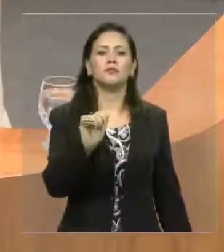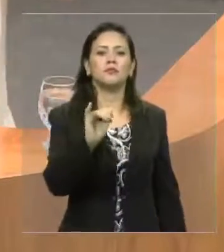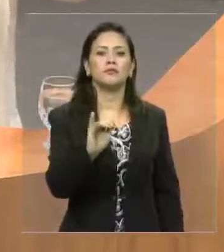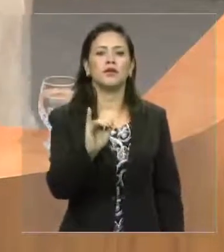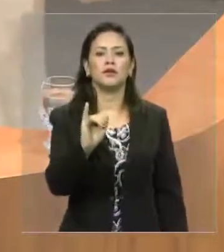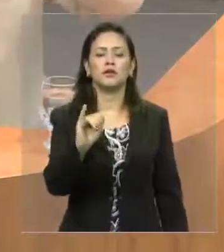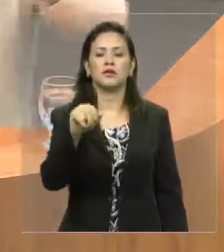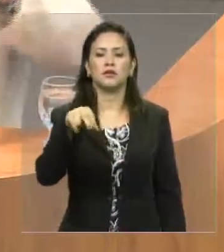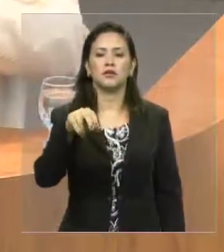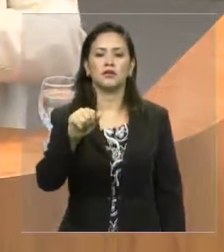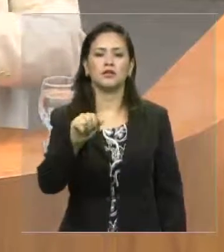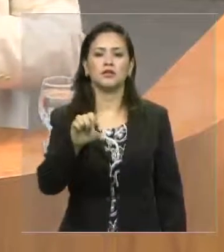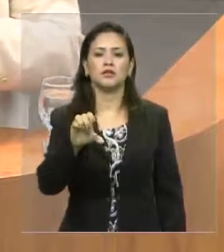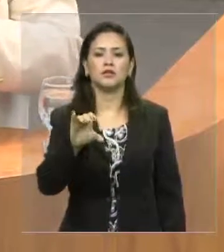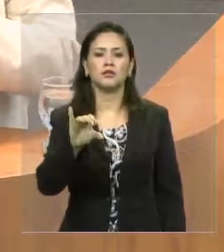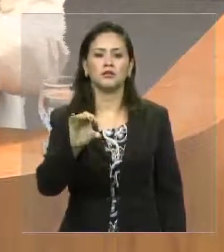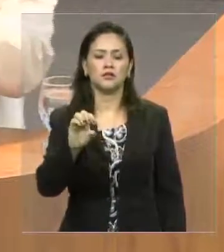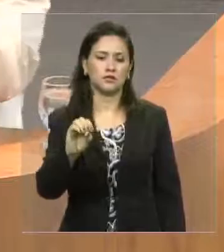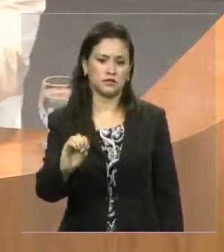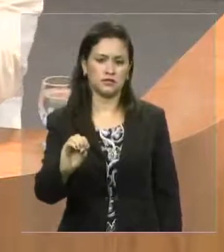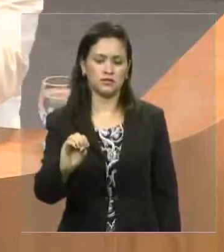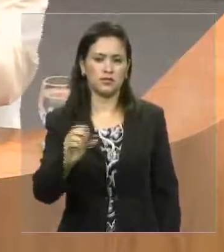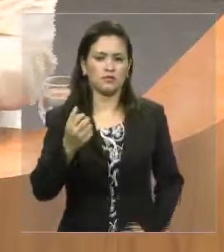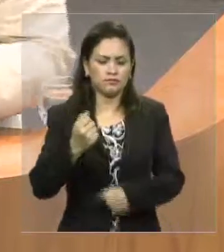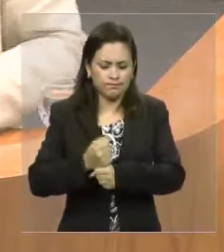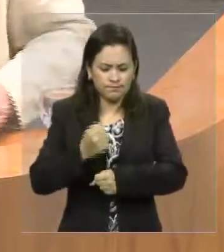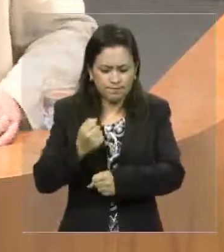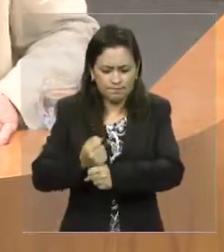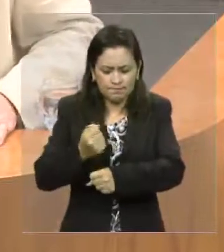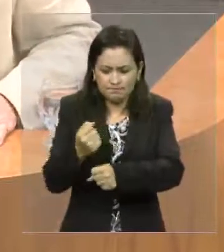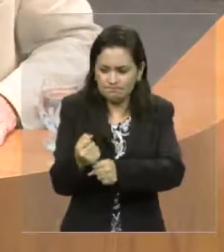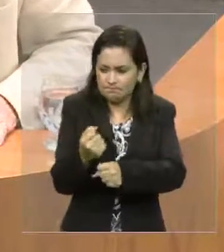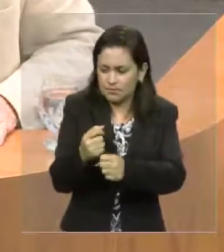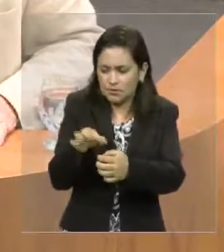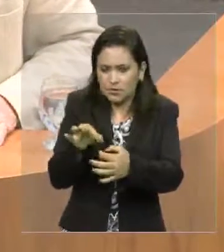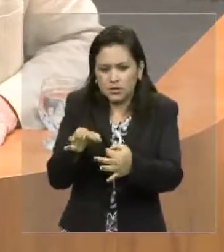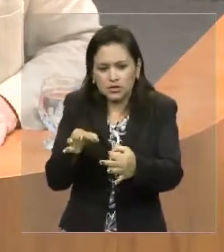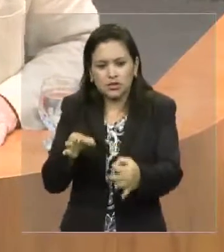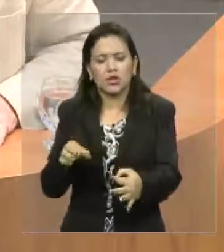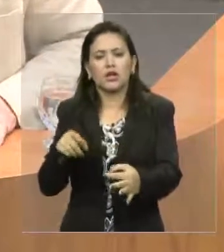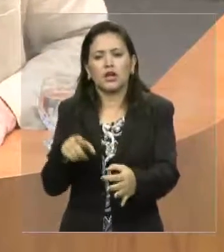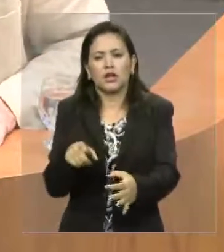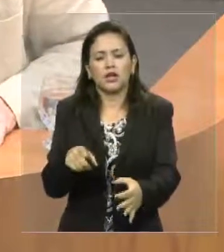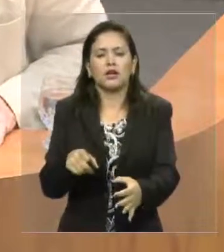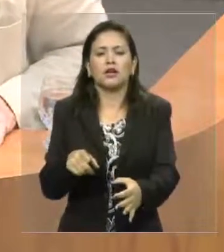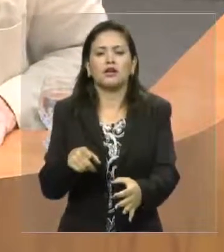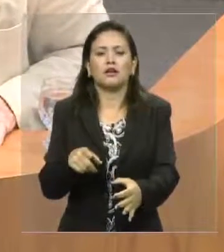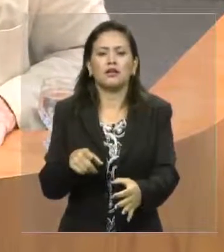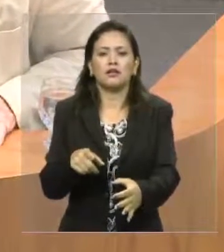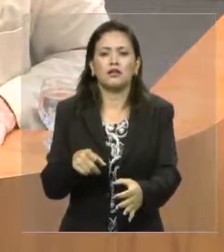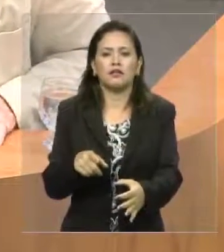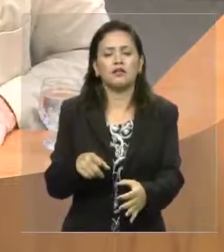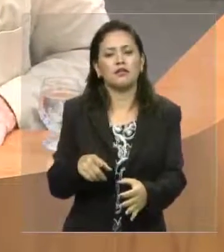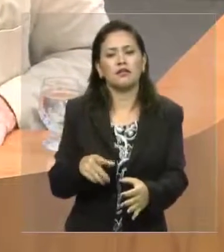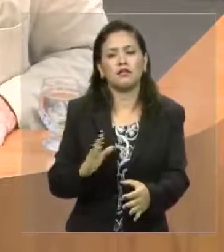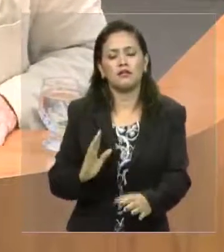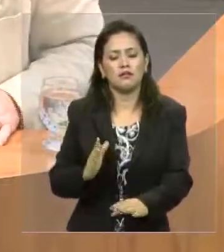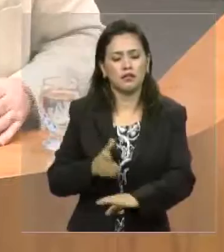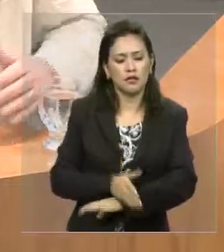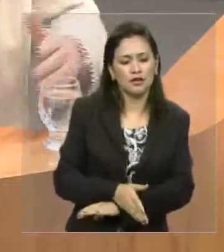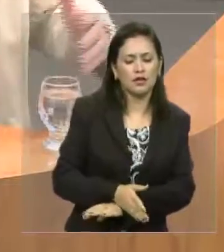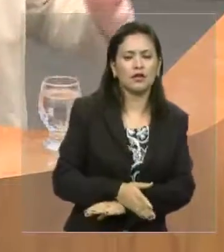obra gigantesca pela sua dimensão social, deputado Fábio Braga.